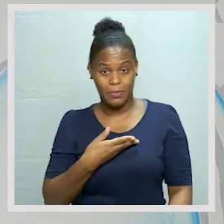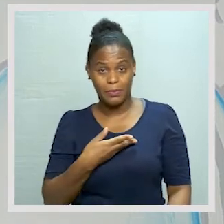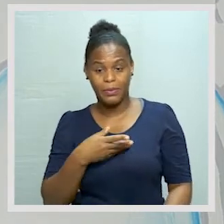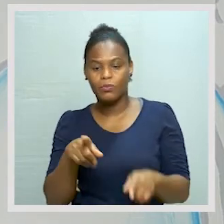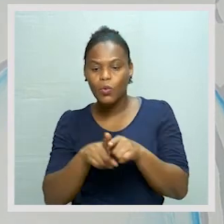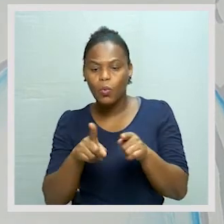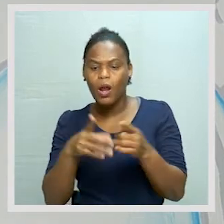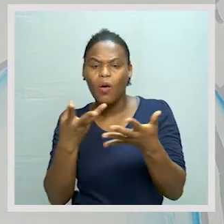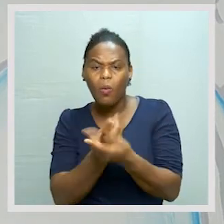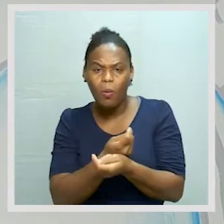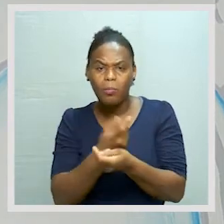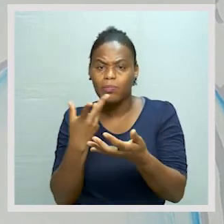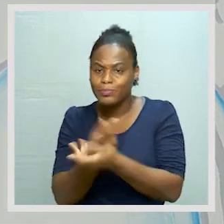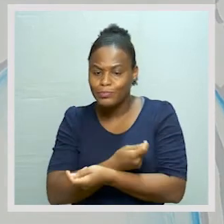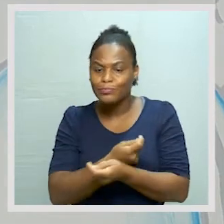destina-se ao consumo.